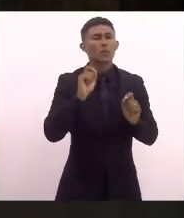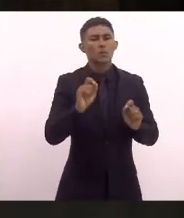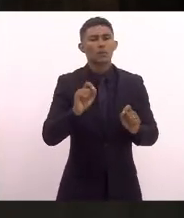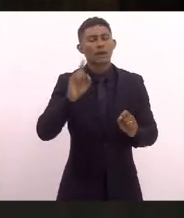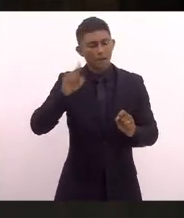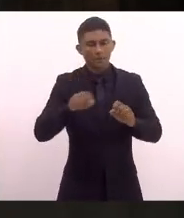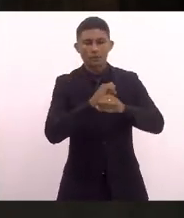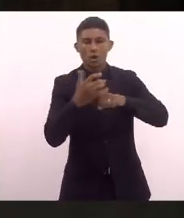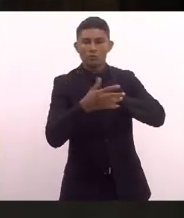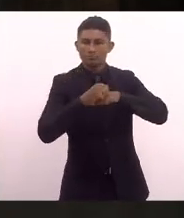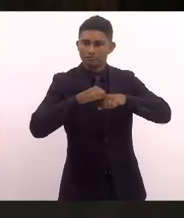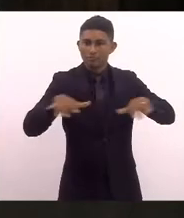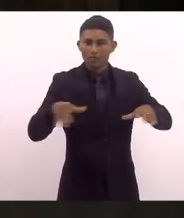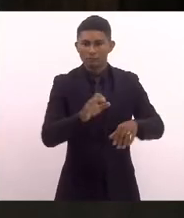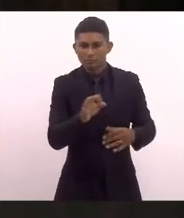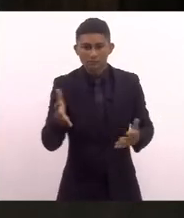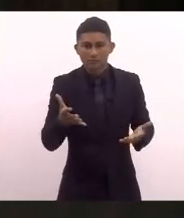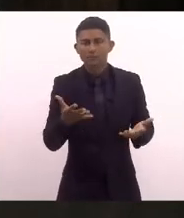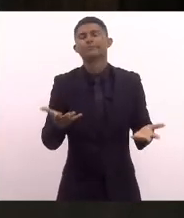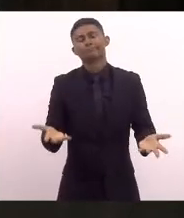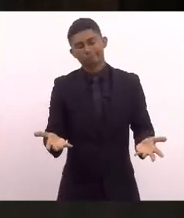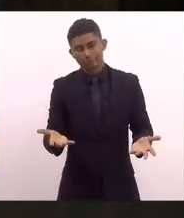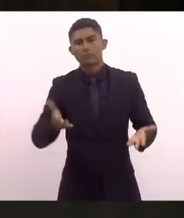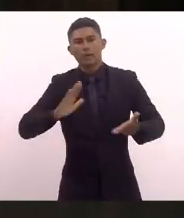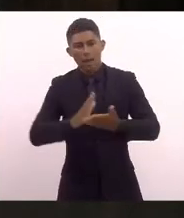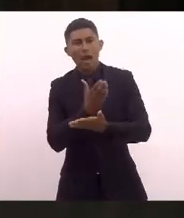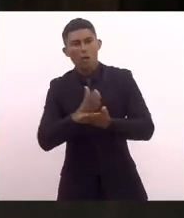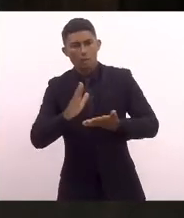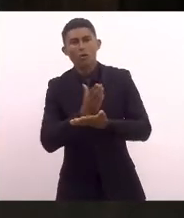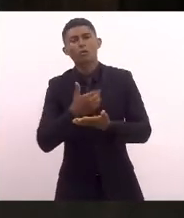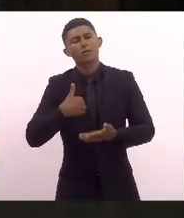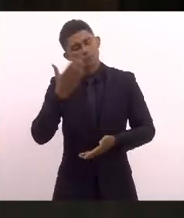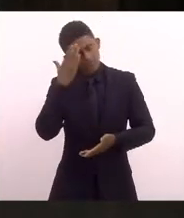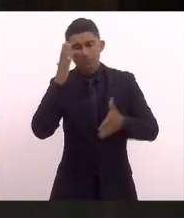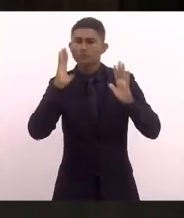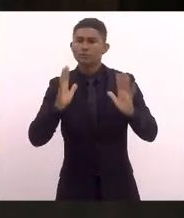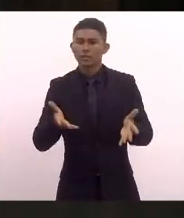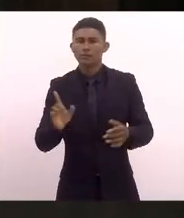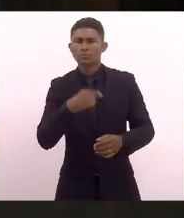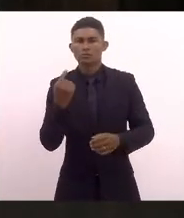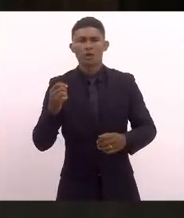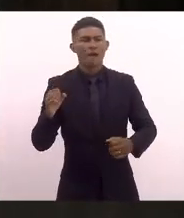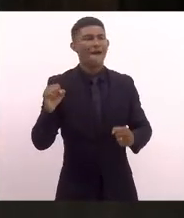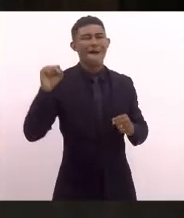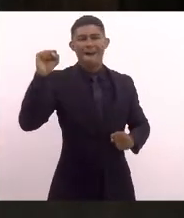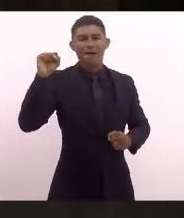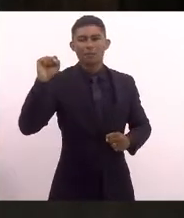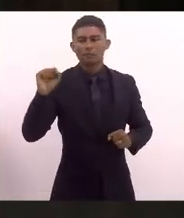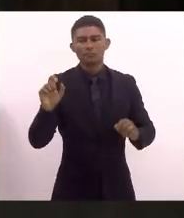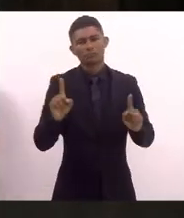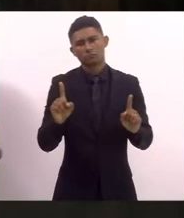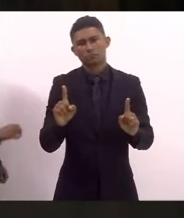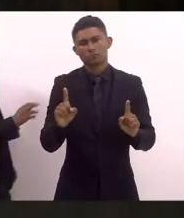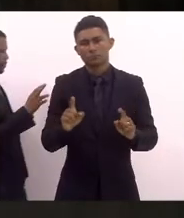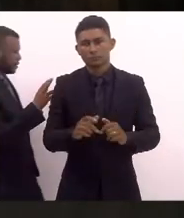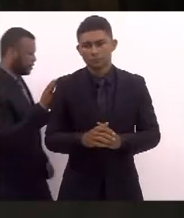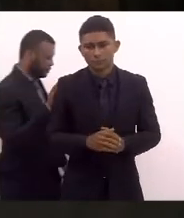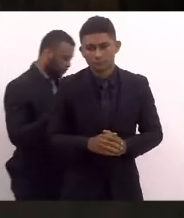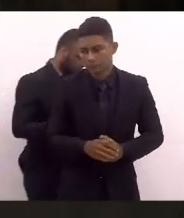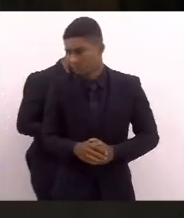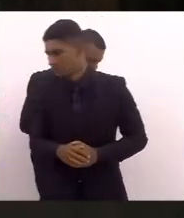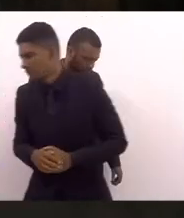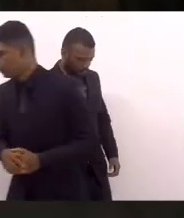pandemia. Algumas coisas eu já sabia. Nós não somos heróis. Nós